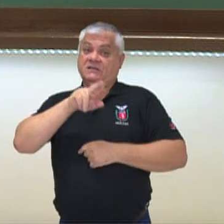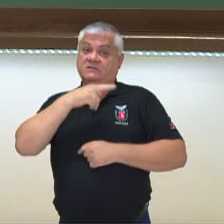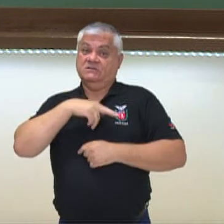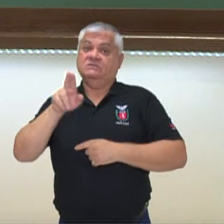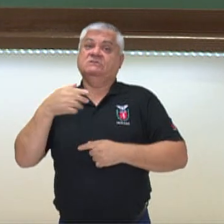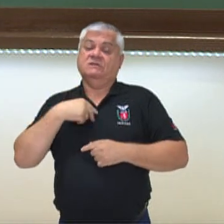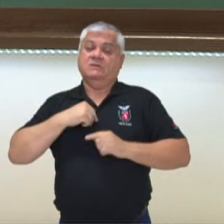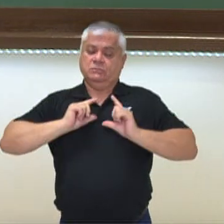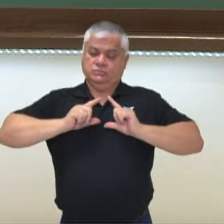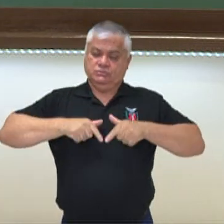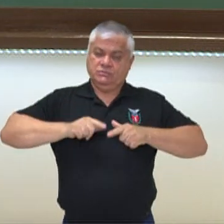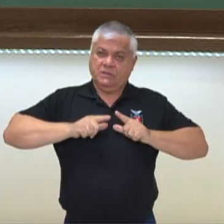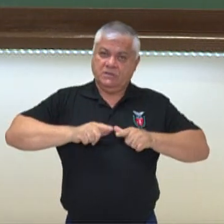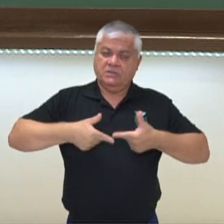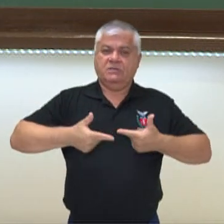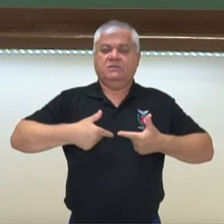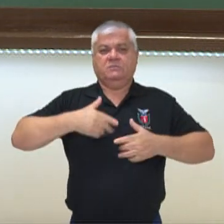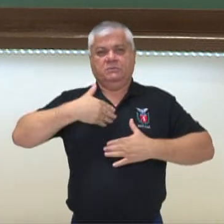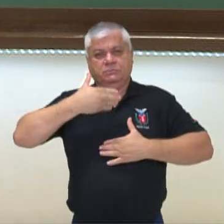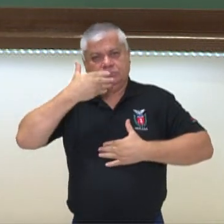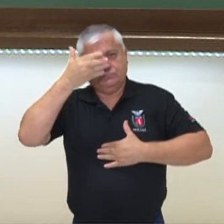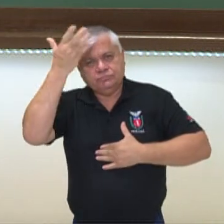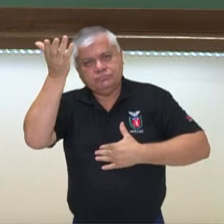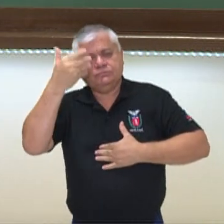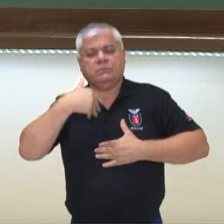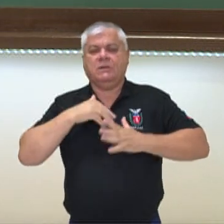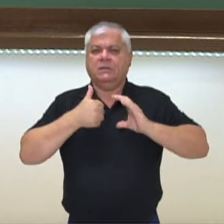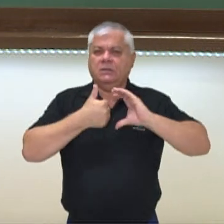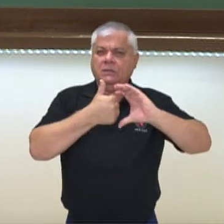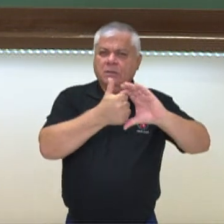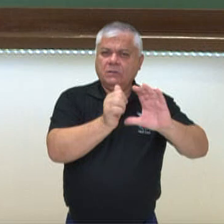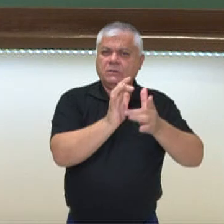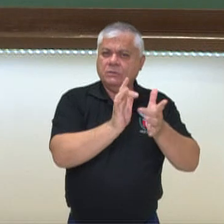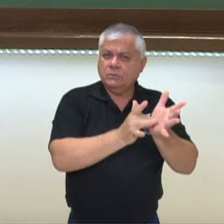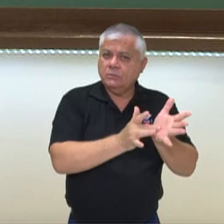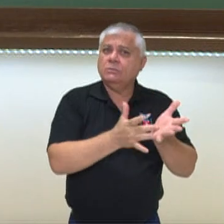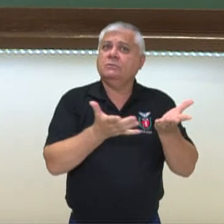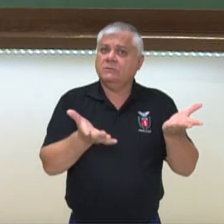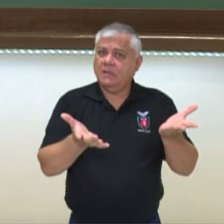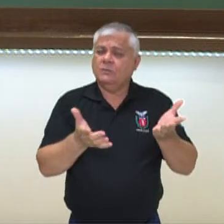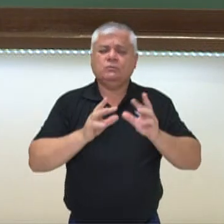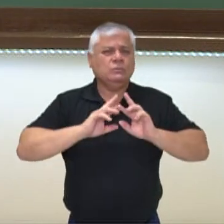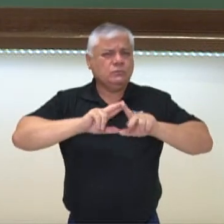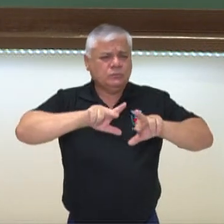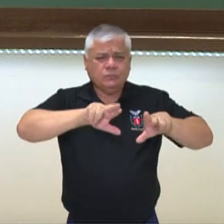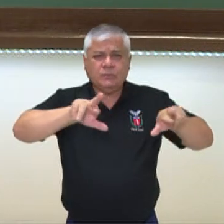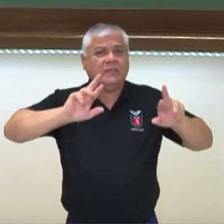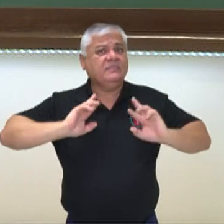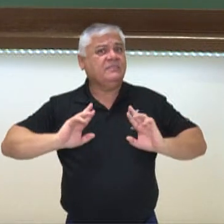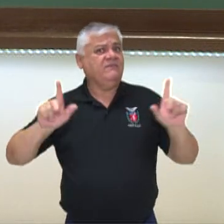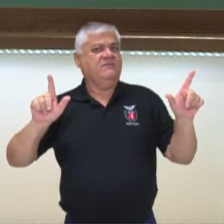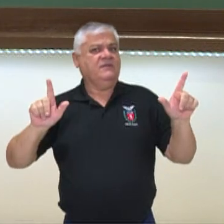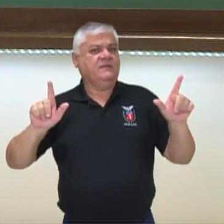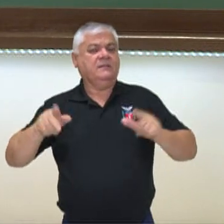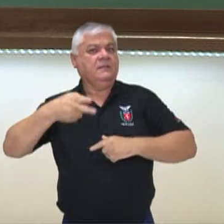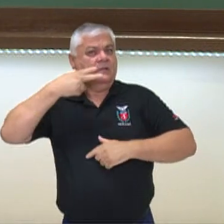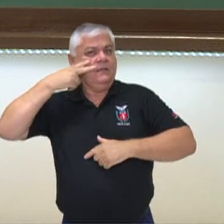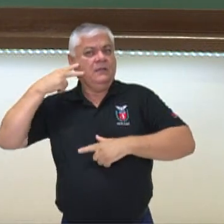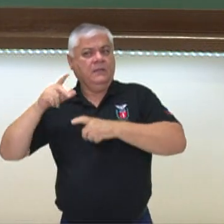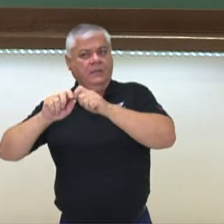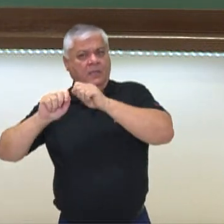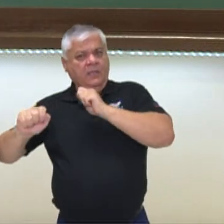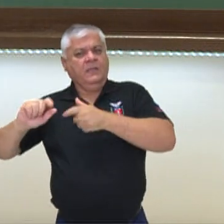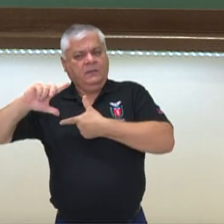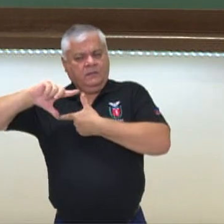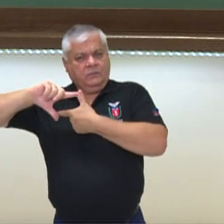como o judaísmo, islamismo, cristianismo, mesmo das religiões orientais, como o hinduísmo e budismo. Eles preservam a tradição e seus